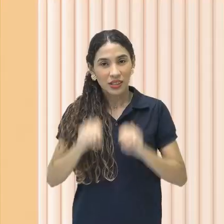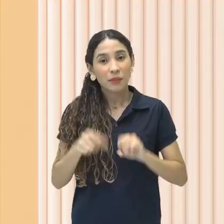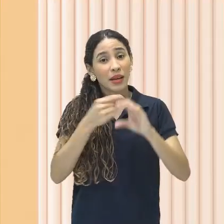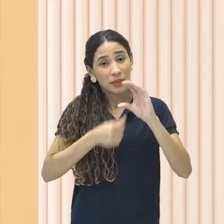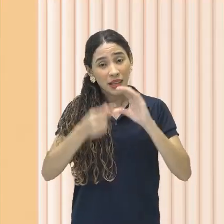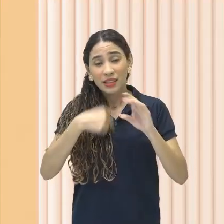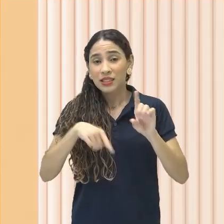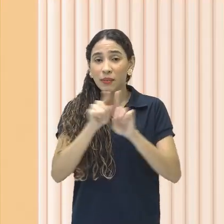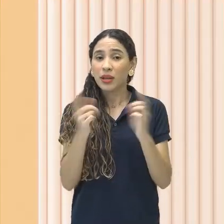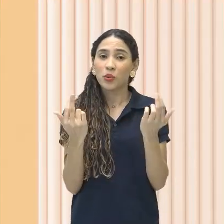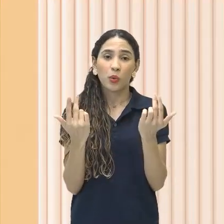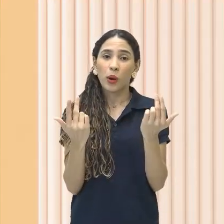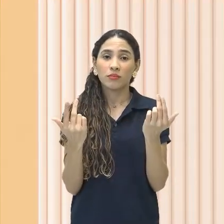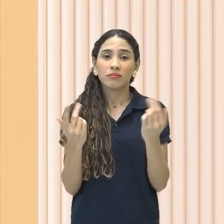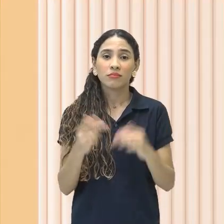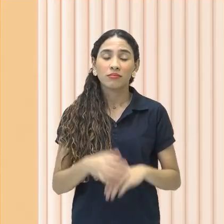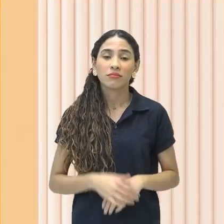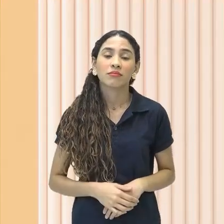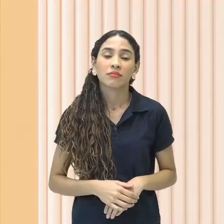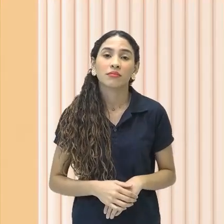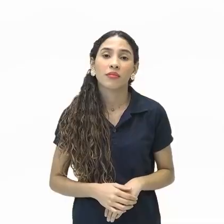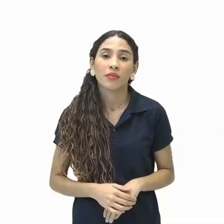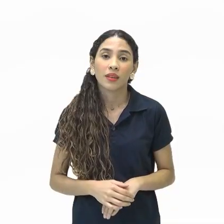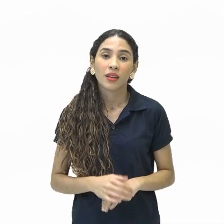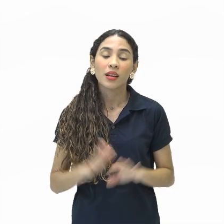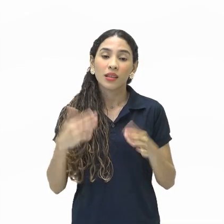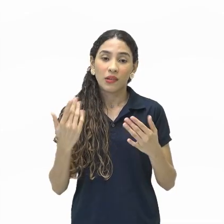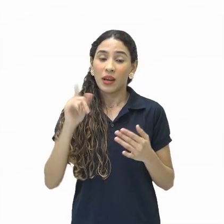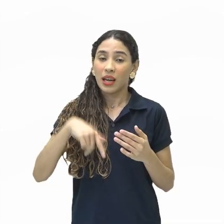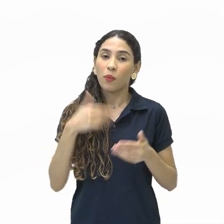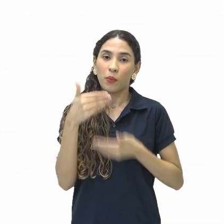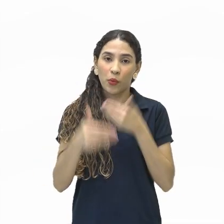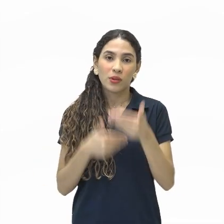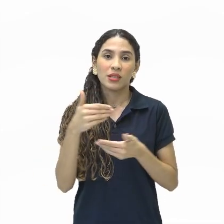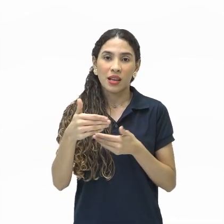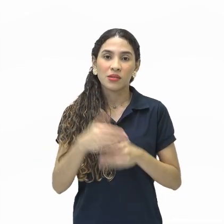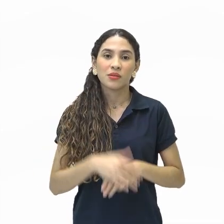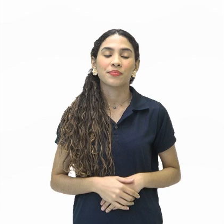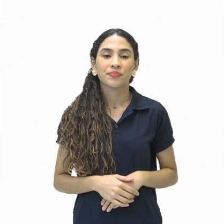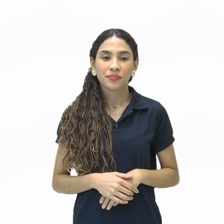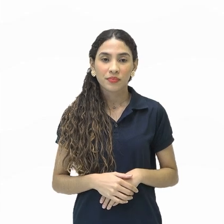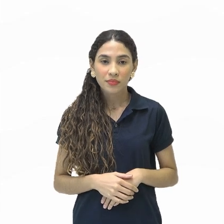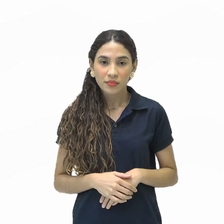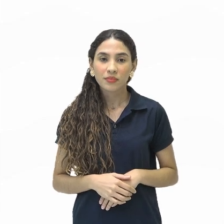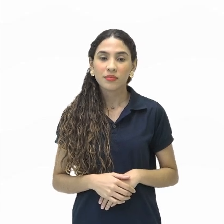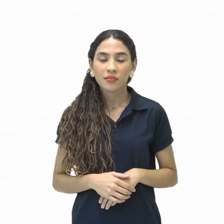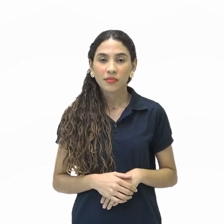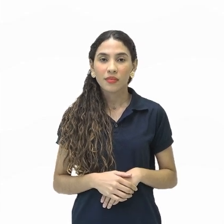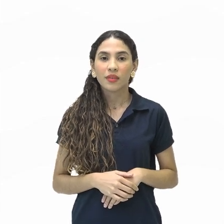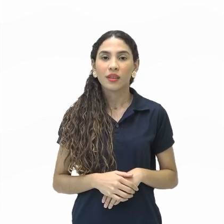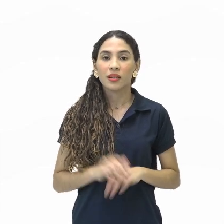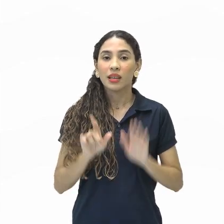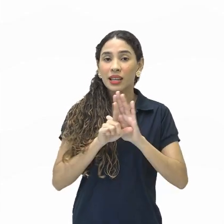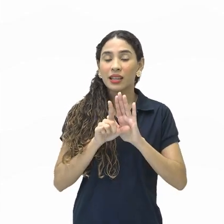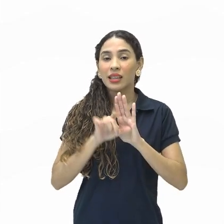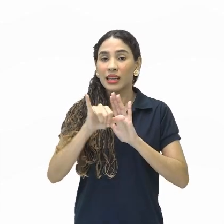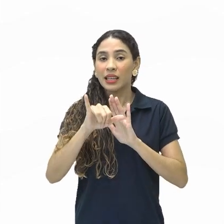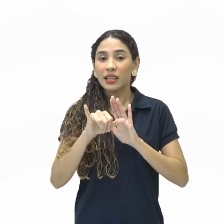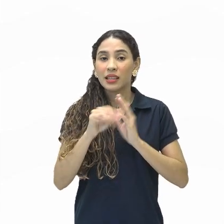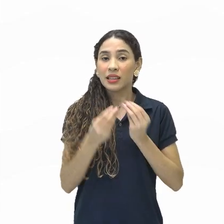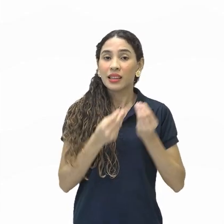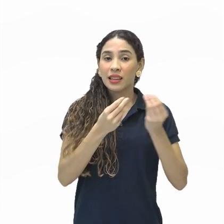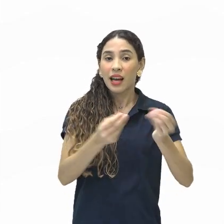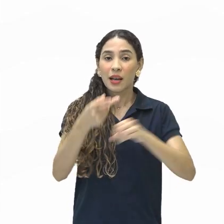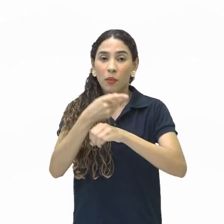capitalista funciona, né? Então, este é o processo, né? Que é a chamada da lei da oferta e da